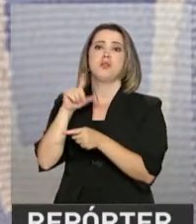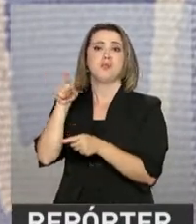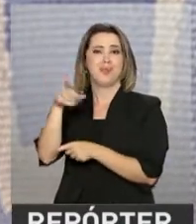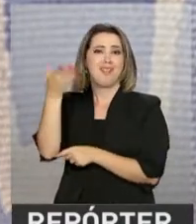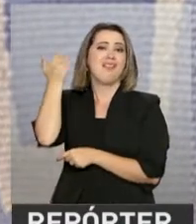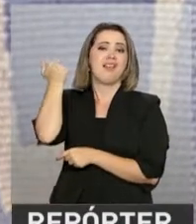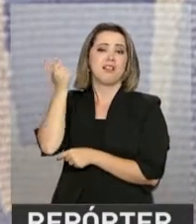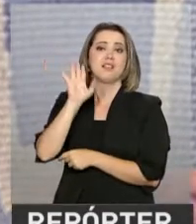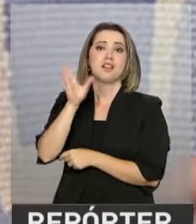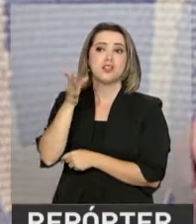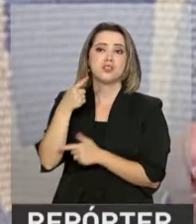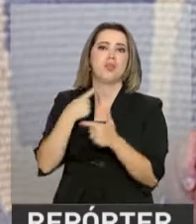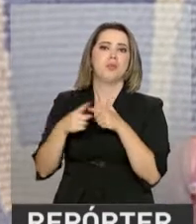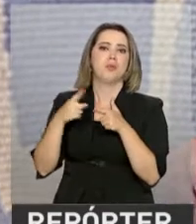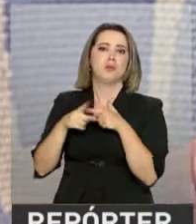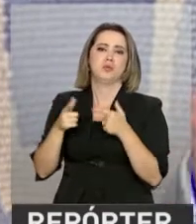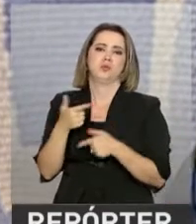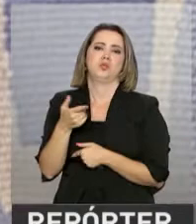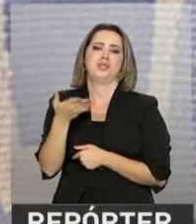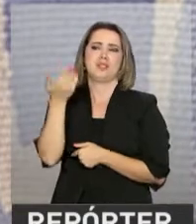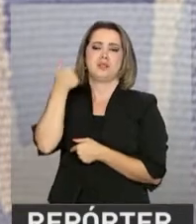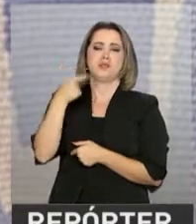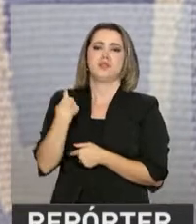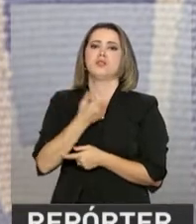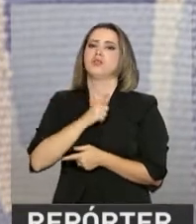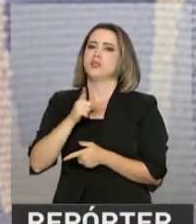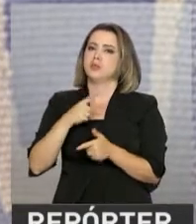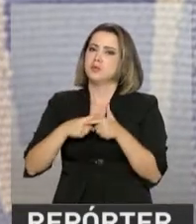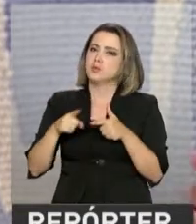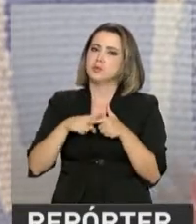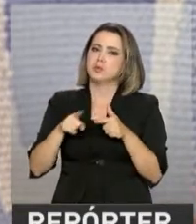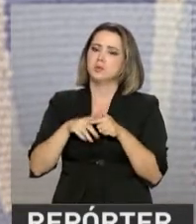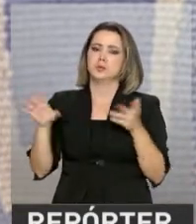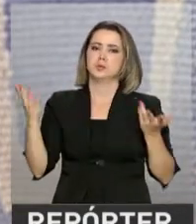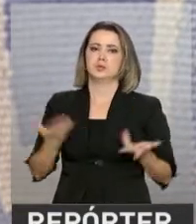dramática. Não a tivéssemos feito e teríamos grandes problemas nos dias atuais.